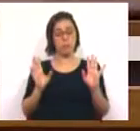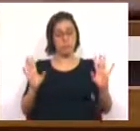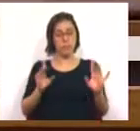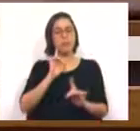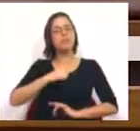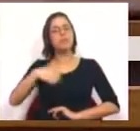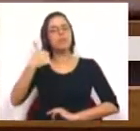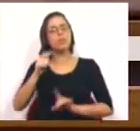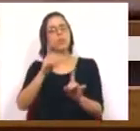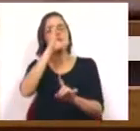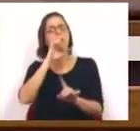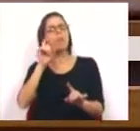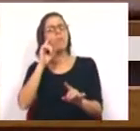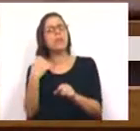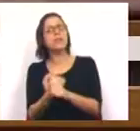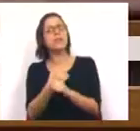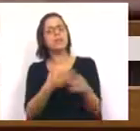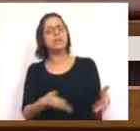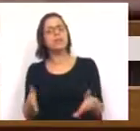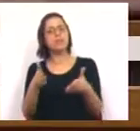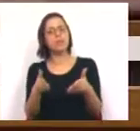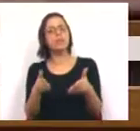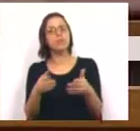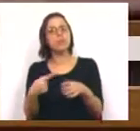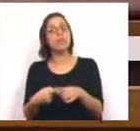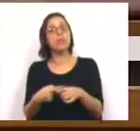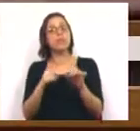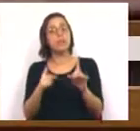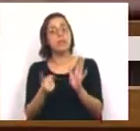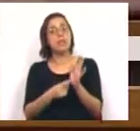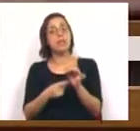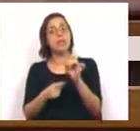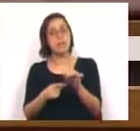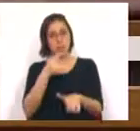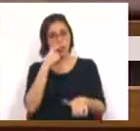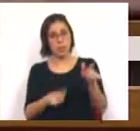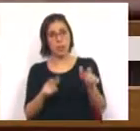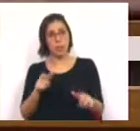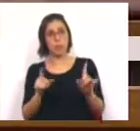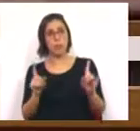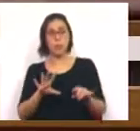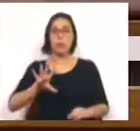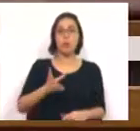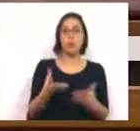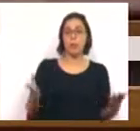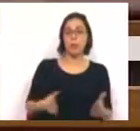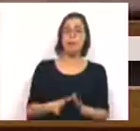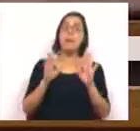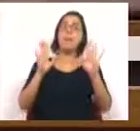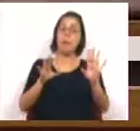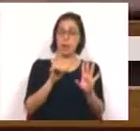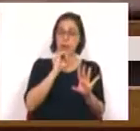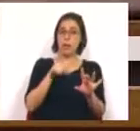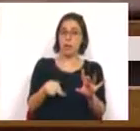isso fundamental que o Governo defenda este serviço estratégico e os interesses e necessidades dos cidadãos e do país. Mas isto só